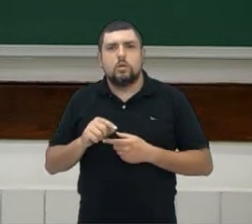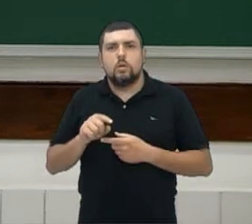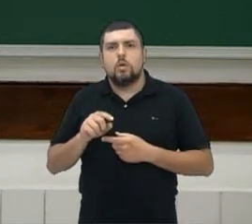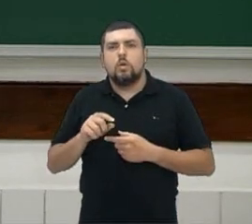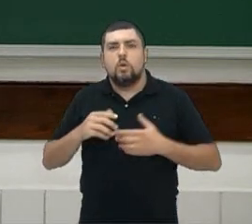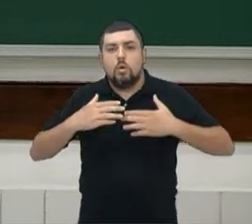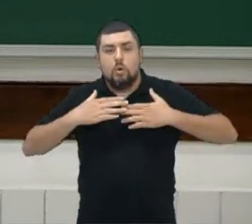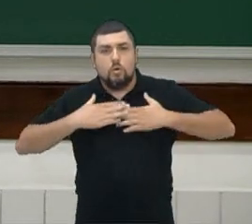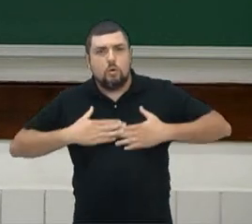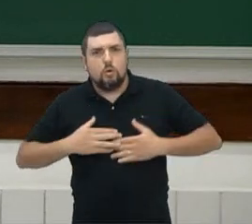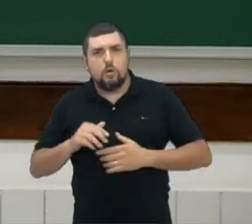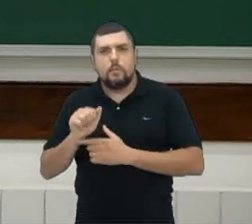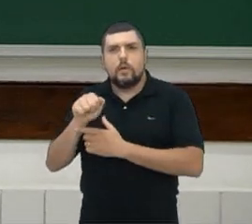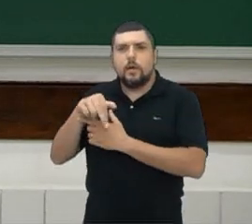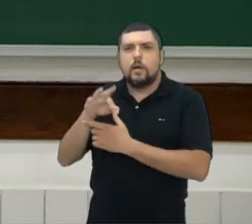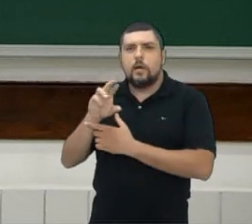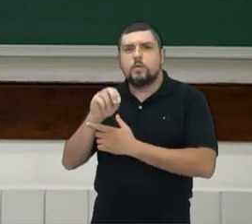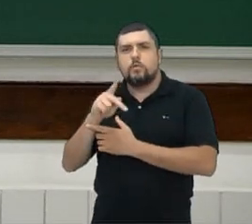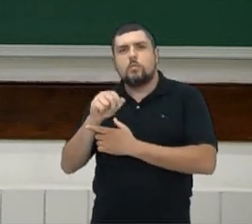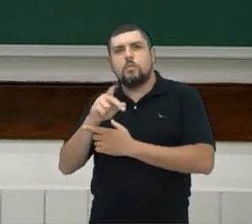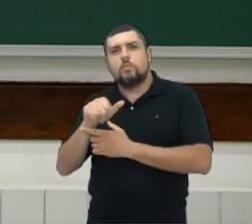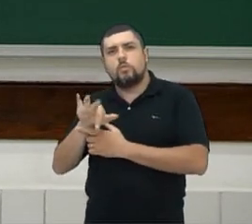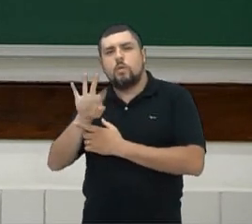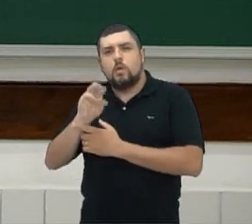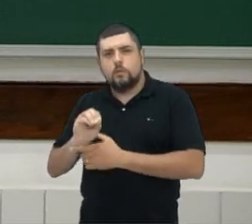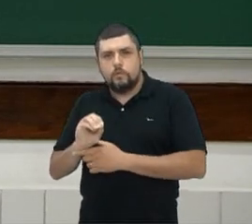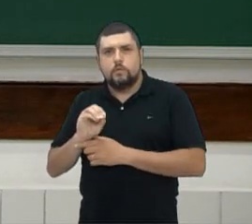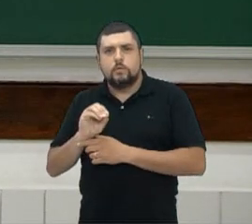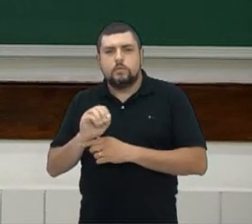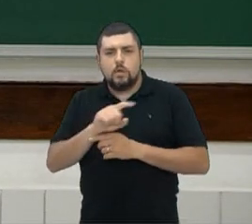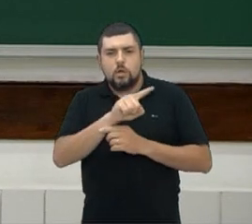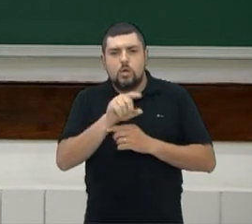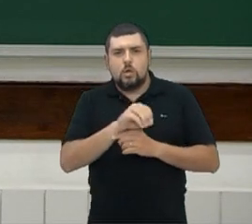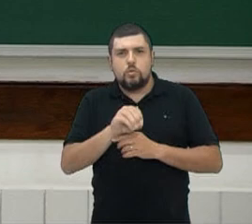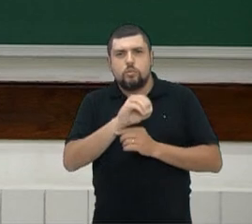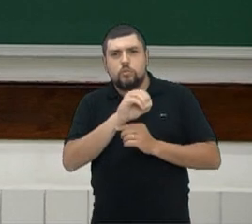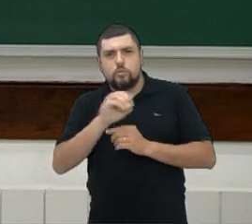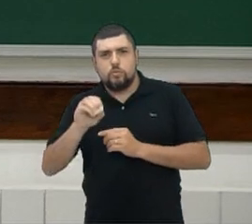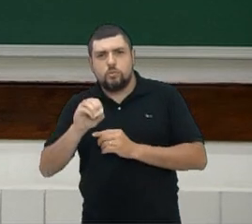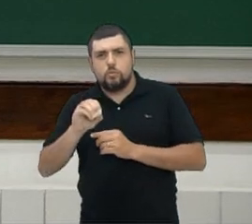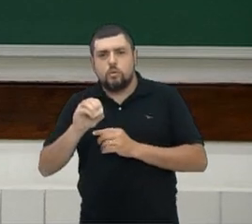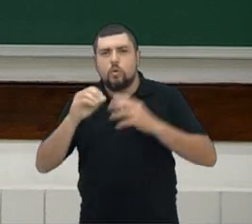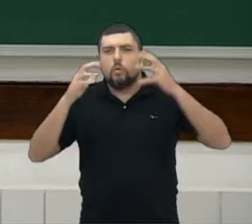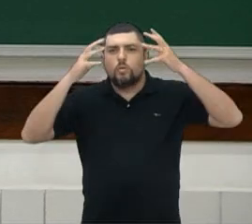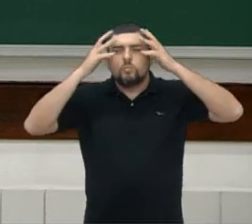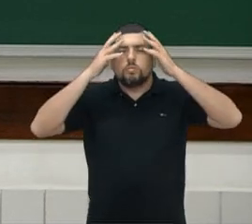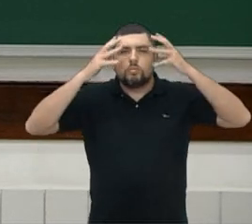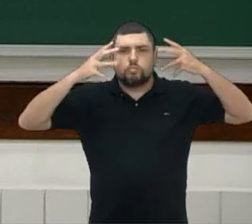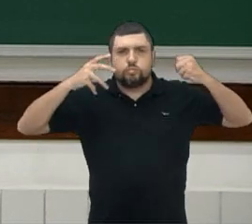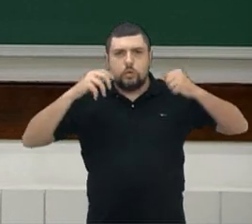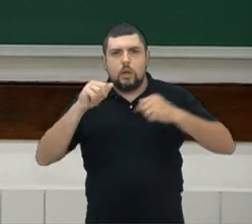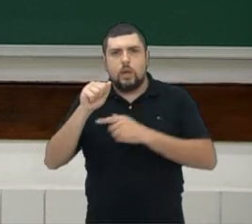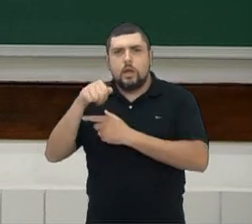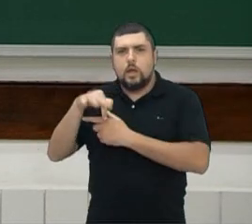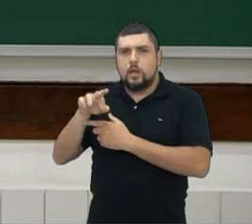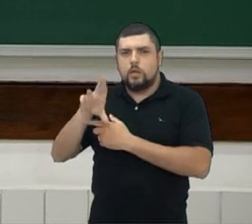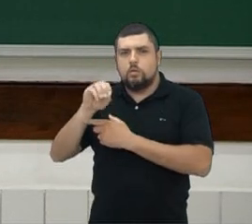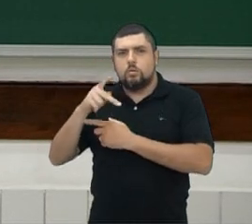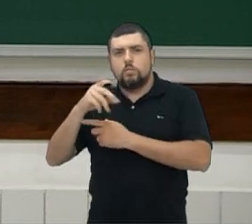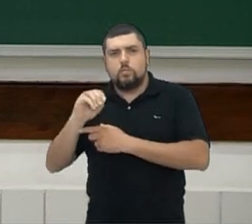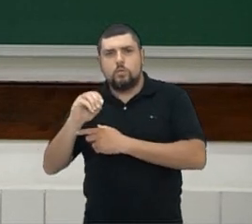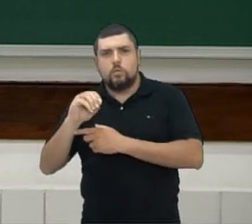zooantropomórfico. Nossa, professor, fala de novo. Quero ver se é manja mesmo. Zoo é animal, né? Cabeça de leão. Antropô, né? Corpo